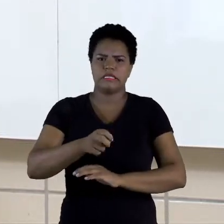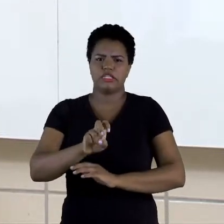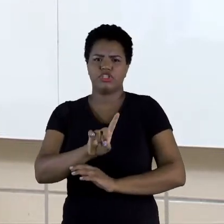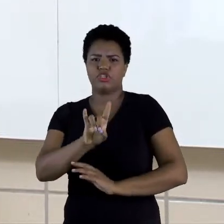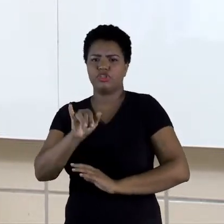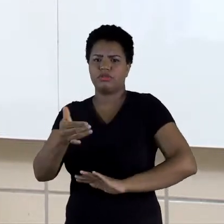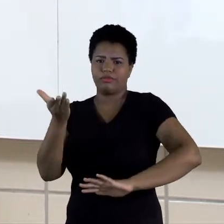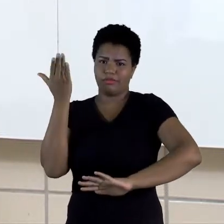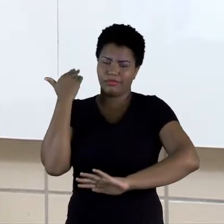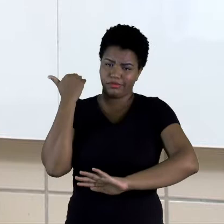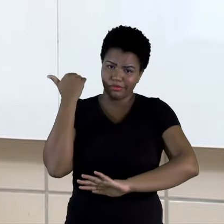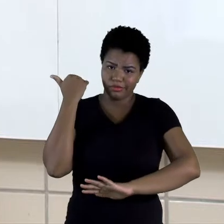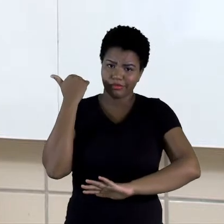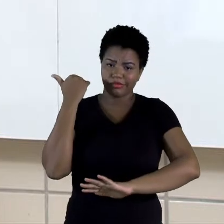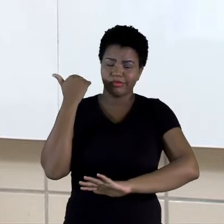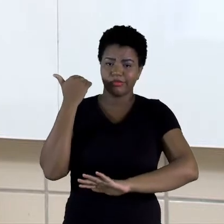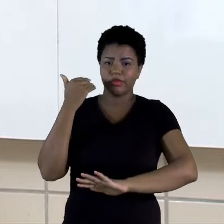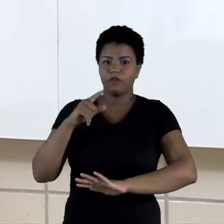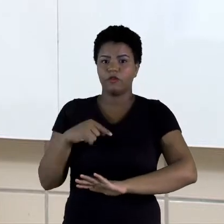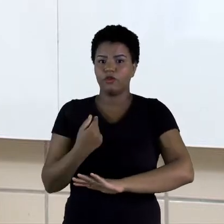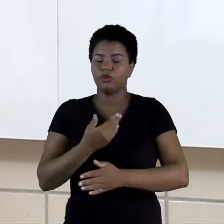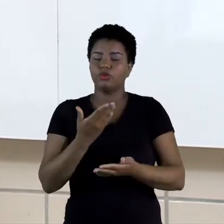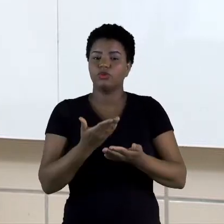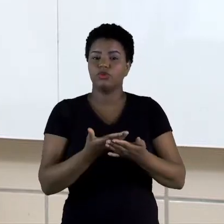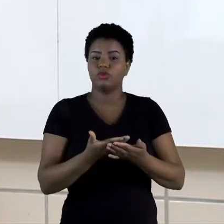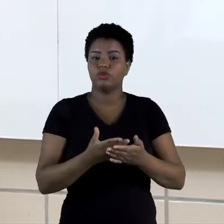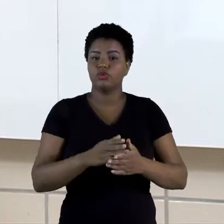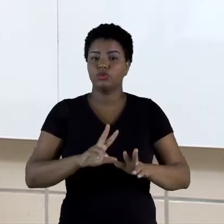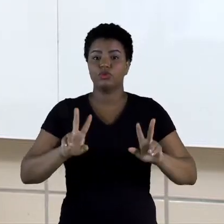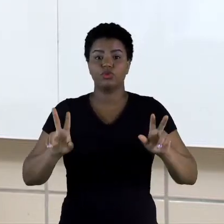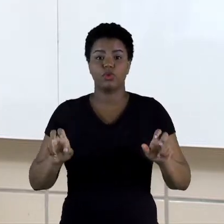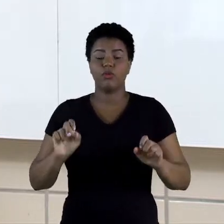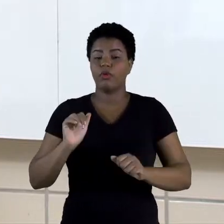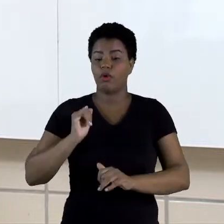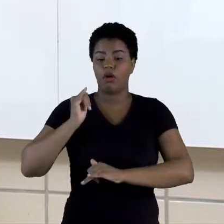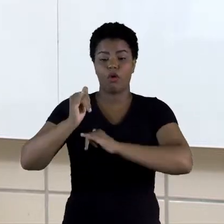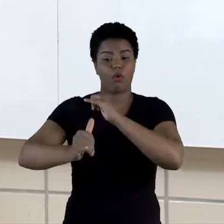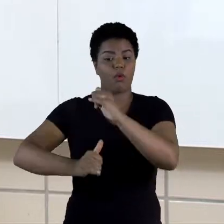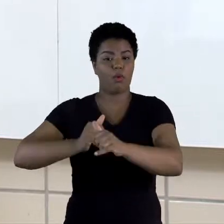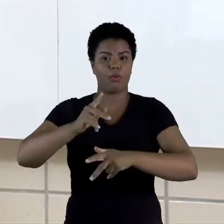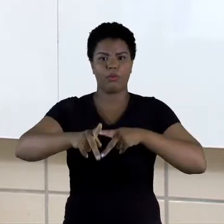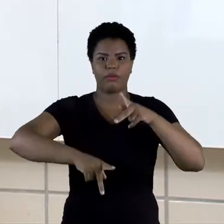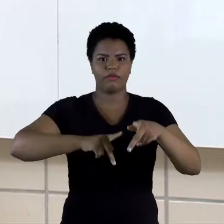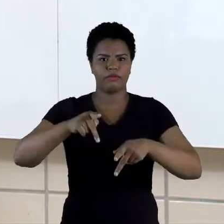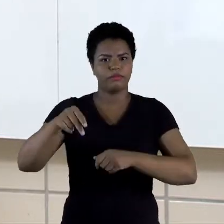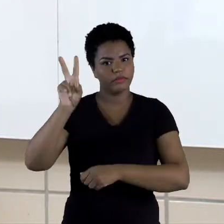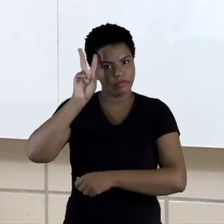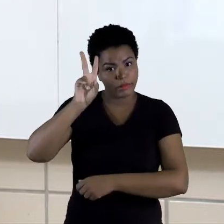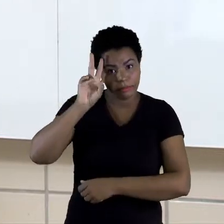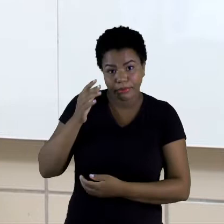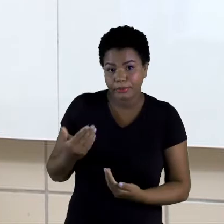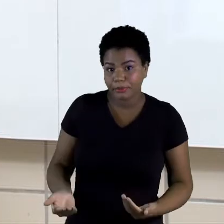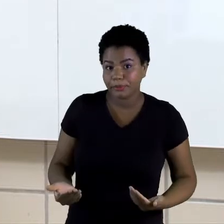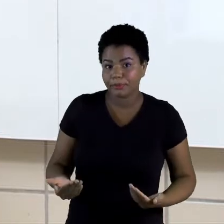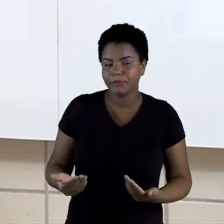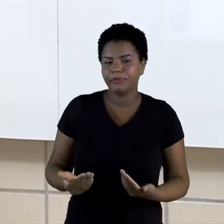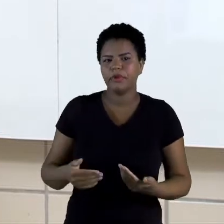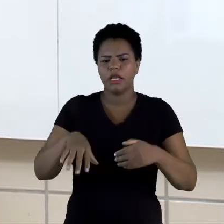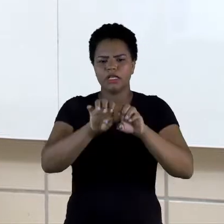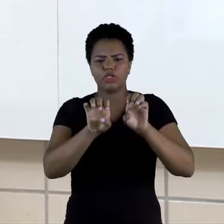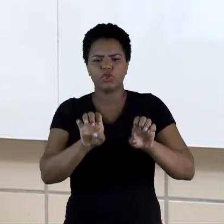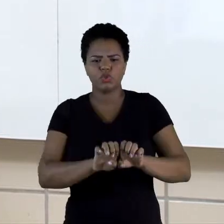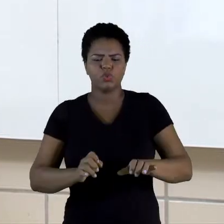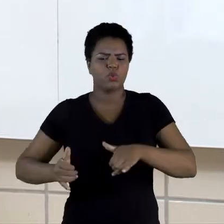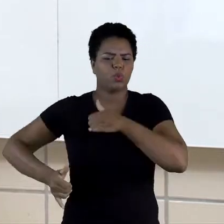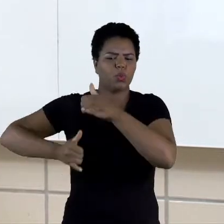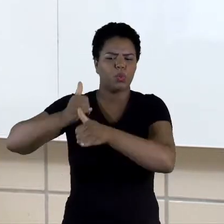nós estávamos trabalhando sobre contos populares. Vocês lembram? Nós vimos a estrutura de um